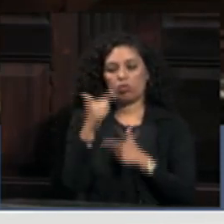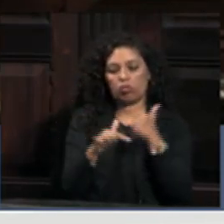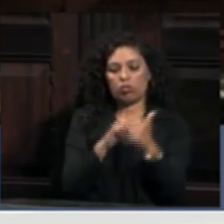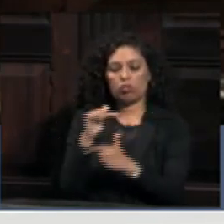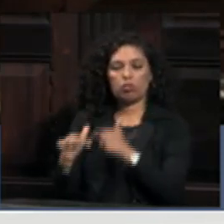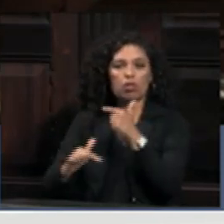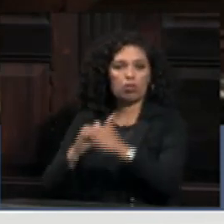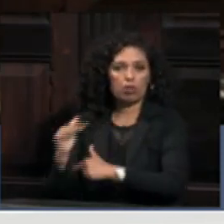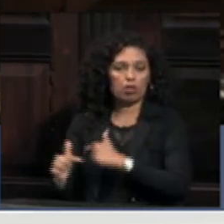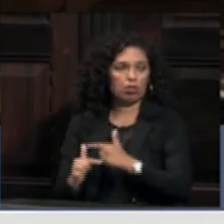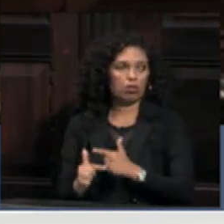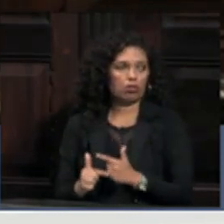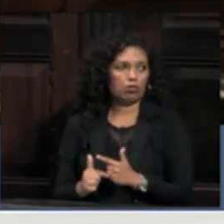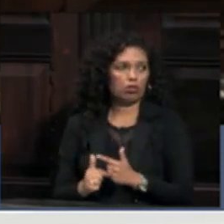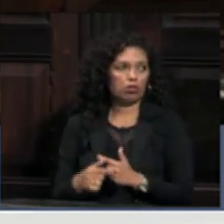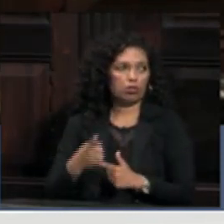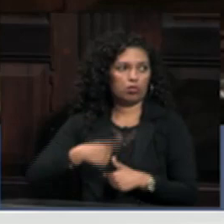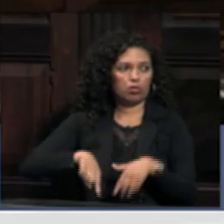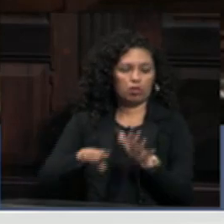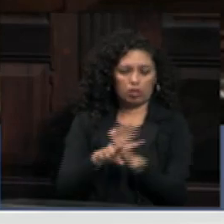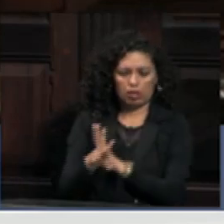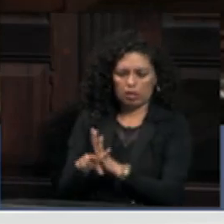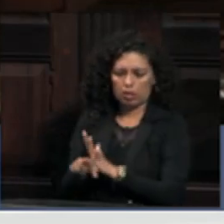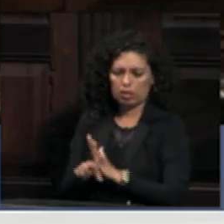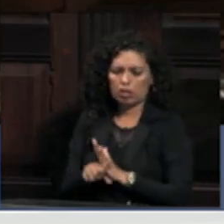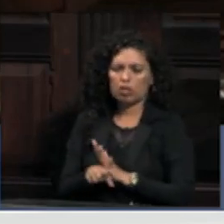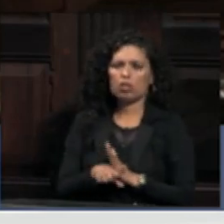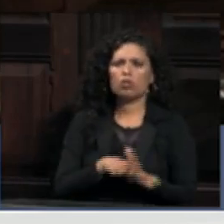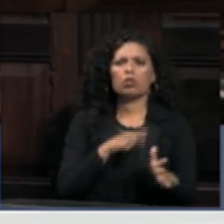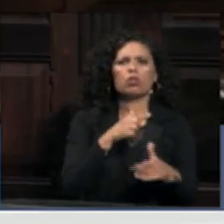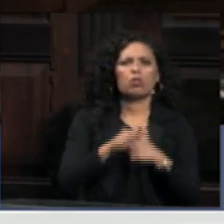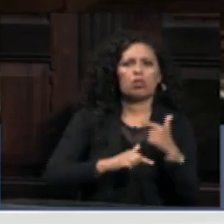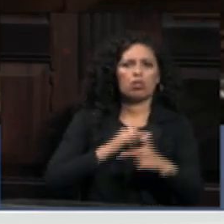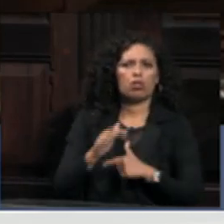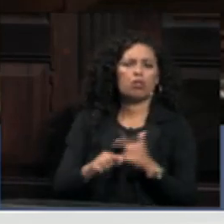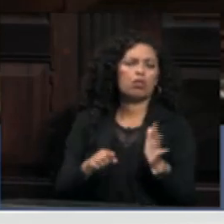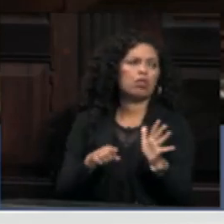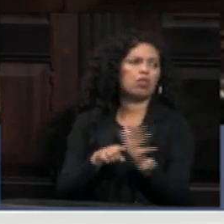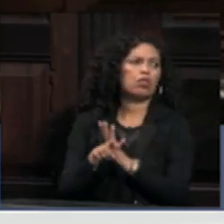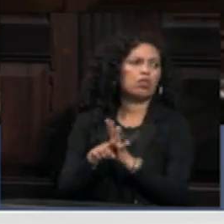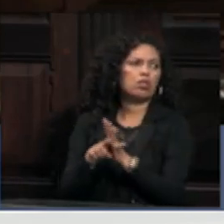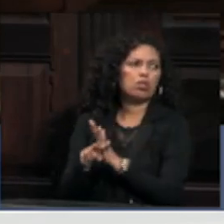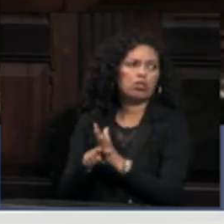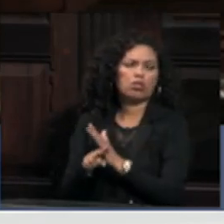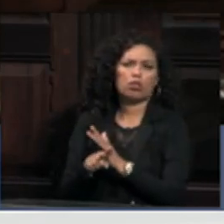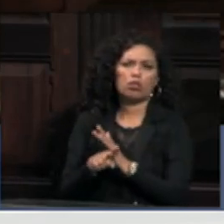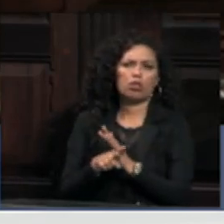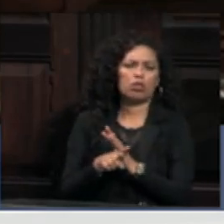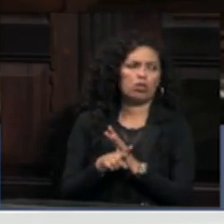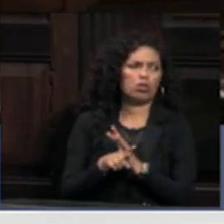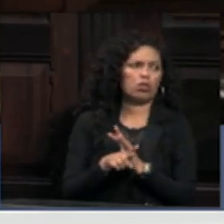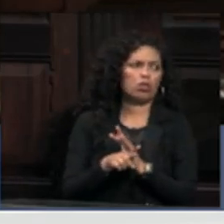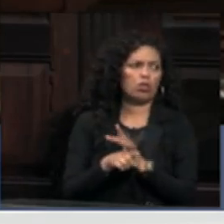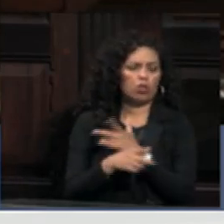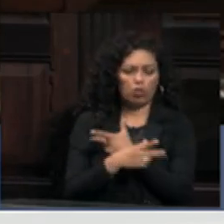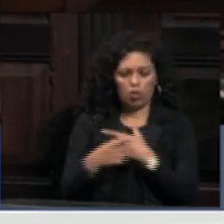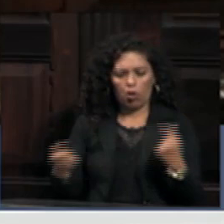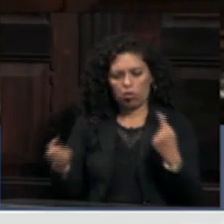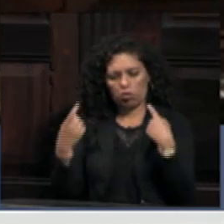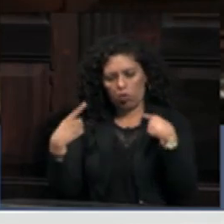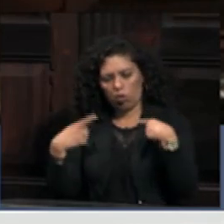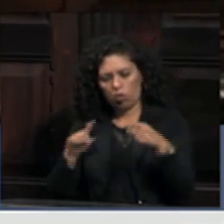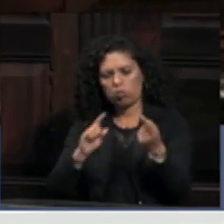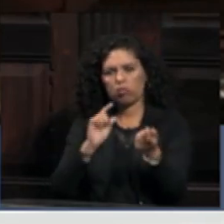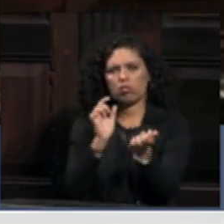fiscais, fiscalizando as relações de trabalho, fiscalizando a opressão em relação ao trabalho